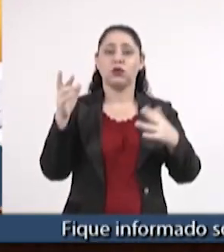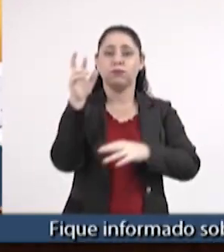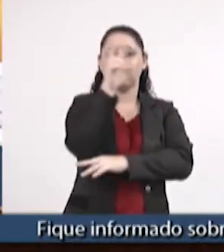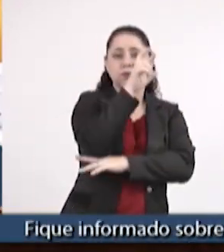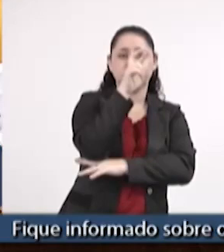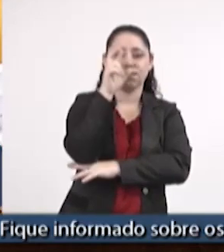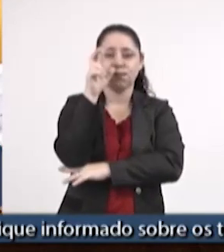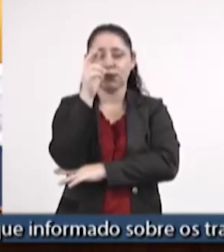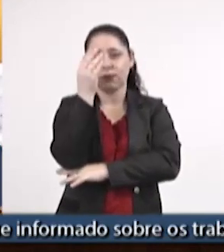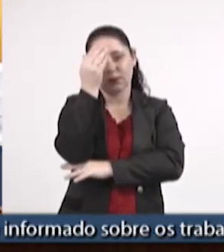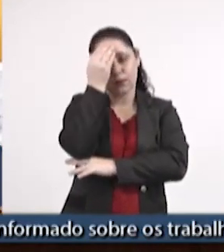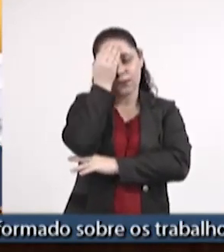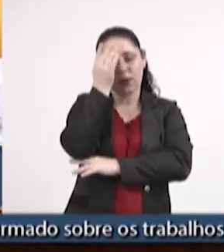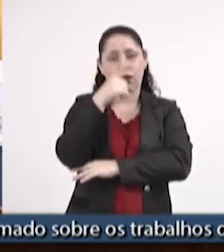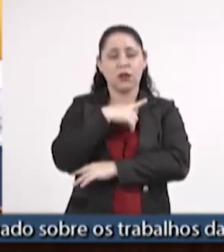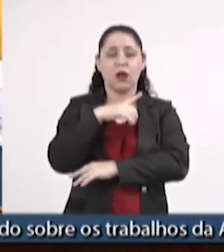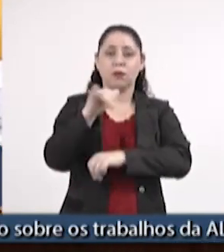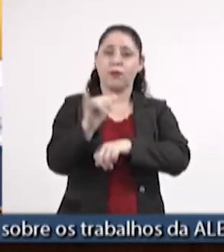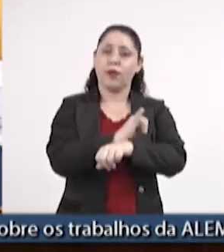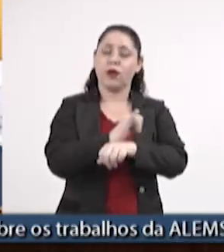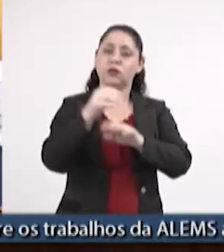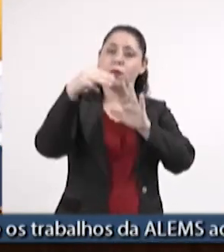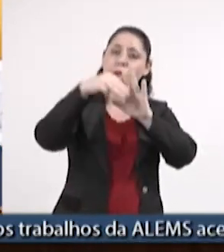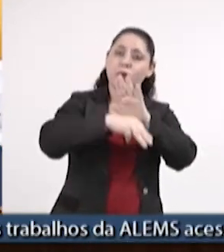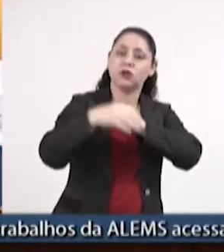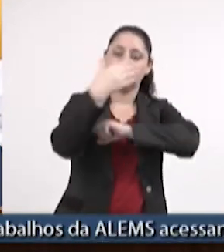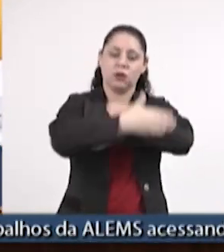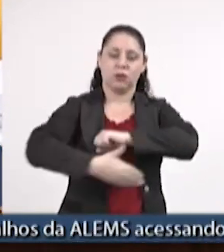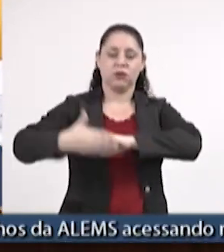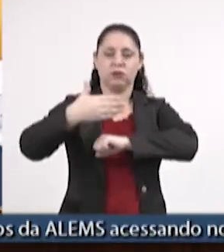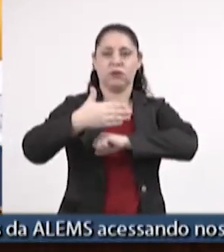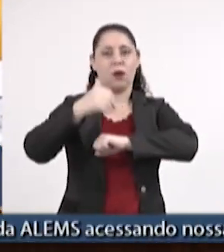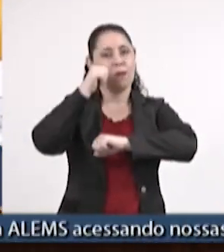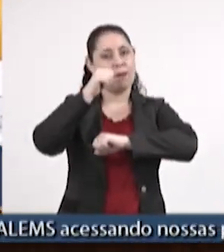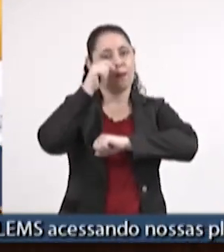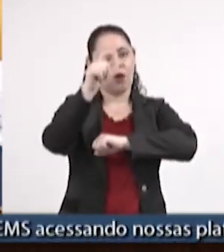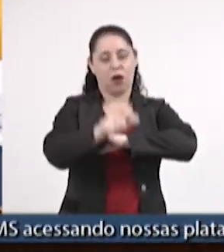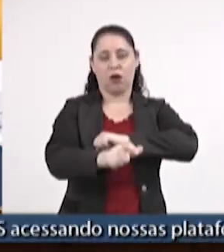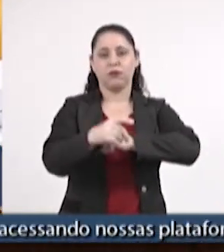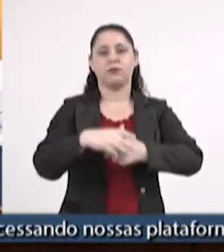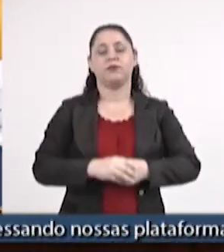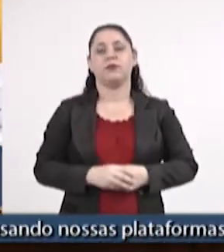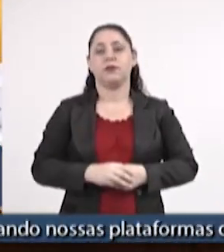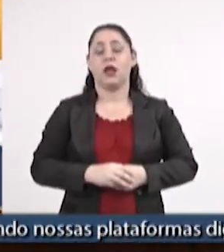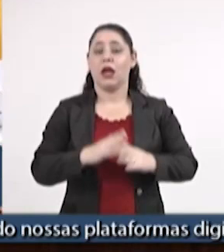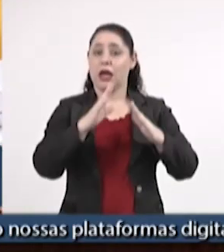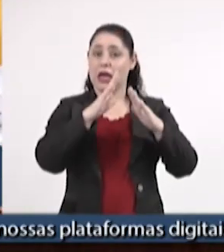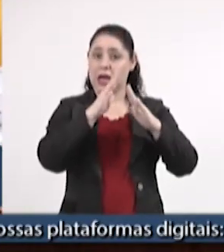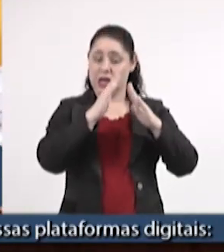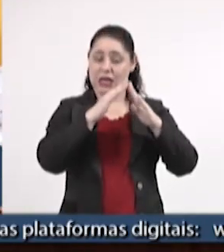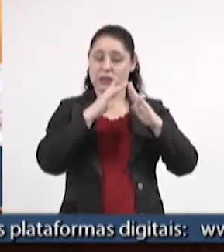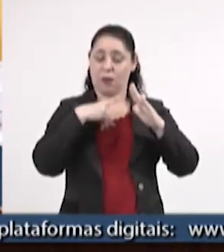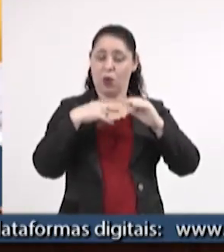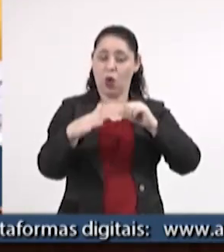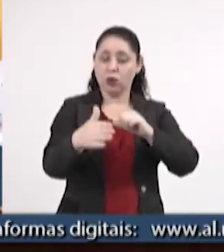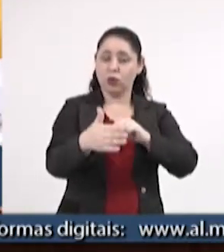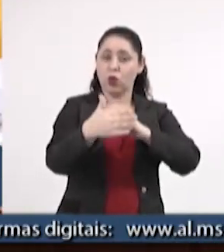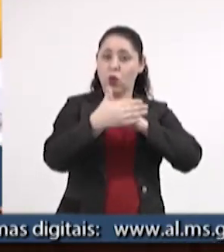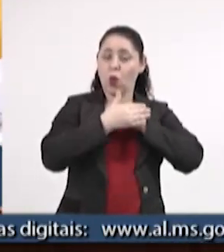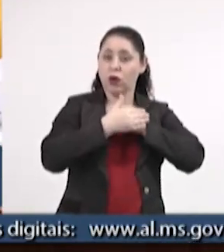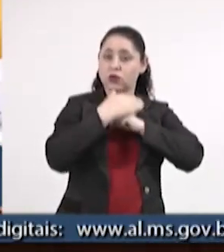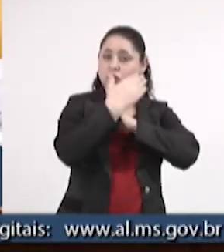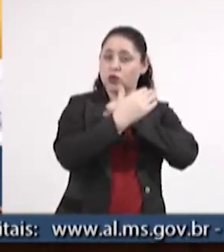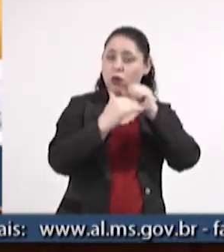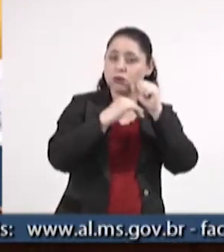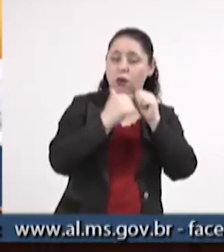da Penha, hoje nós temos medidas protetivas, né, para as mulheres, casas de acolhimento das mulheres vítimas